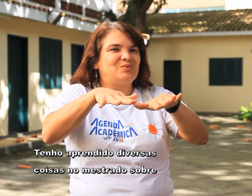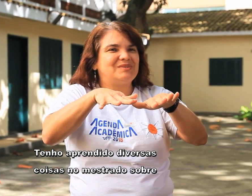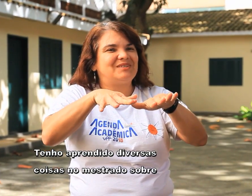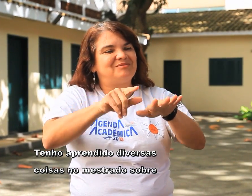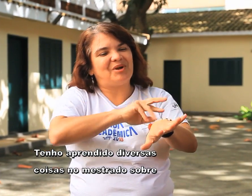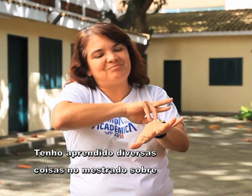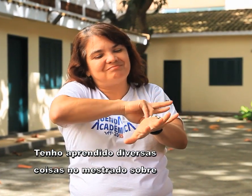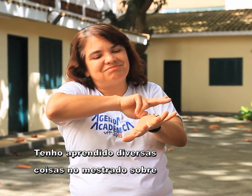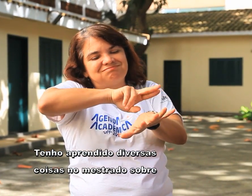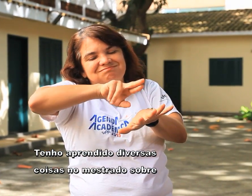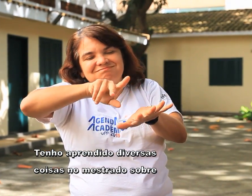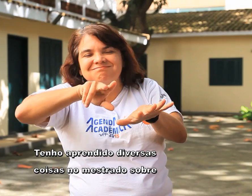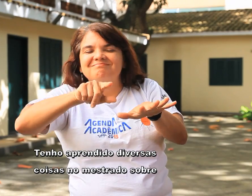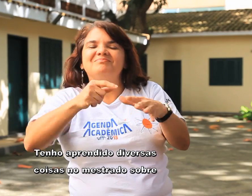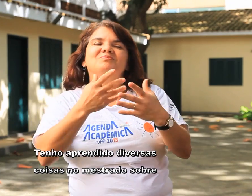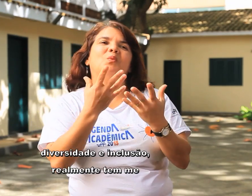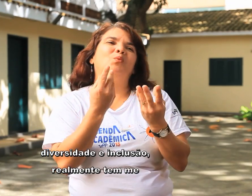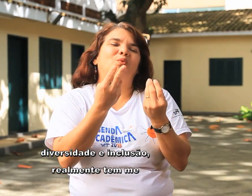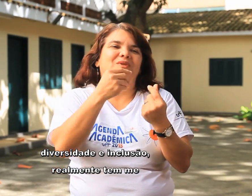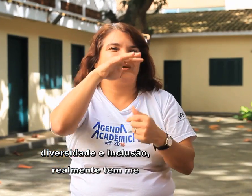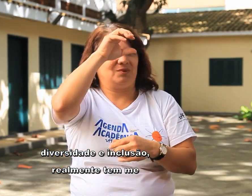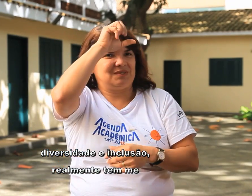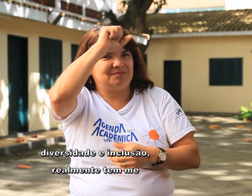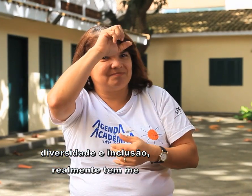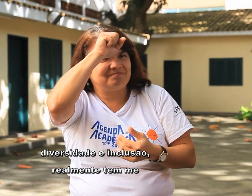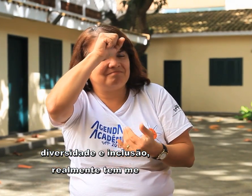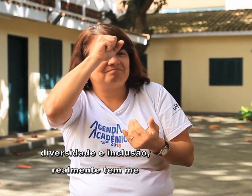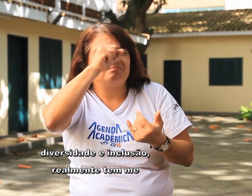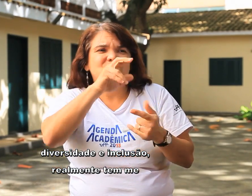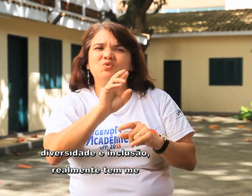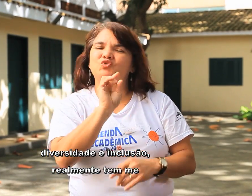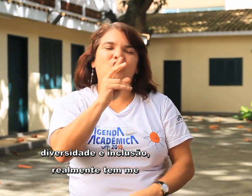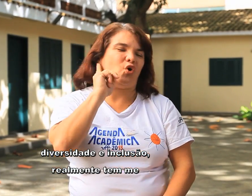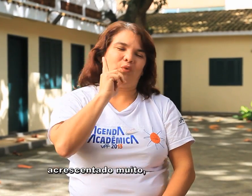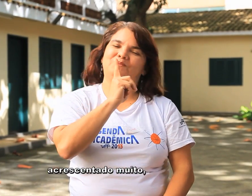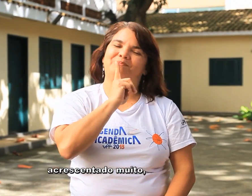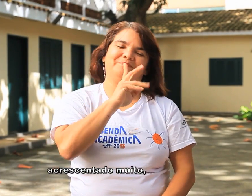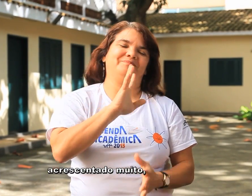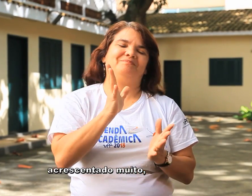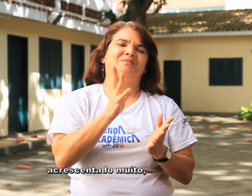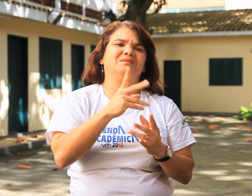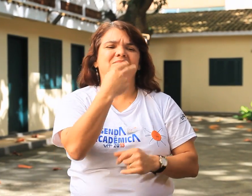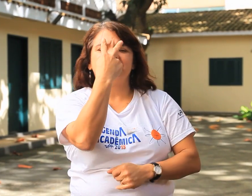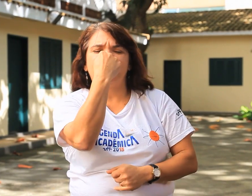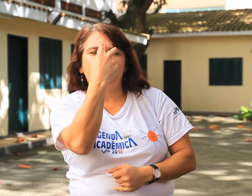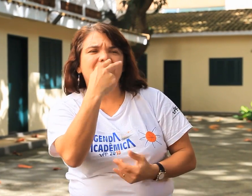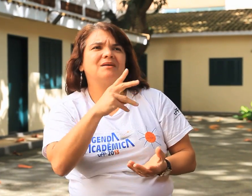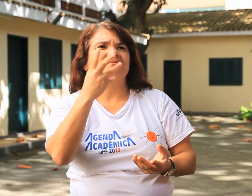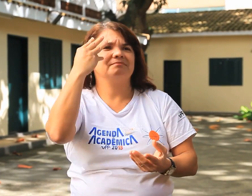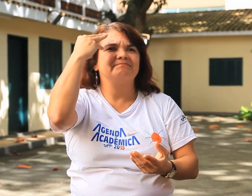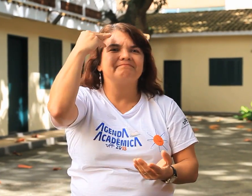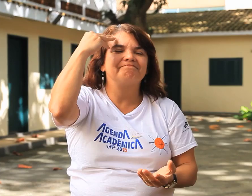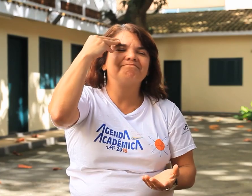Tenho aprendido diversas coisas no mestrado sobre diversidade e inclusão. Realmente tem me acrescentado muito.